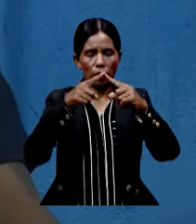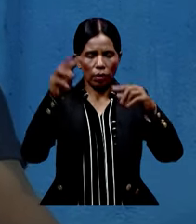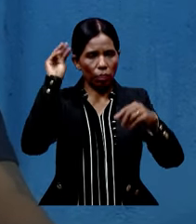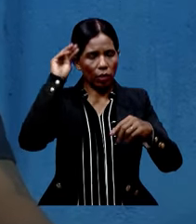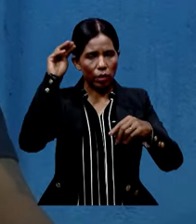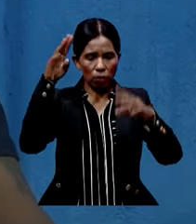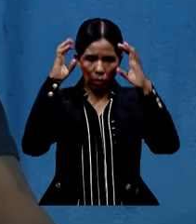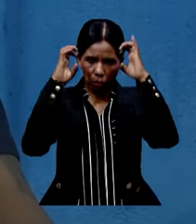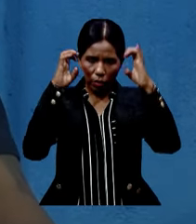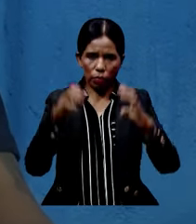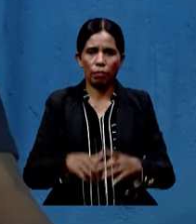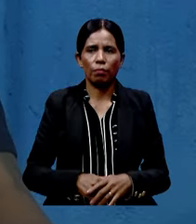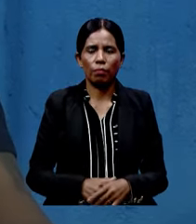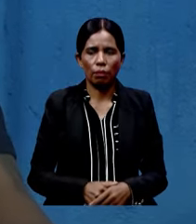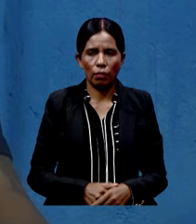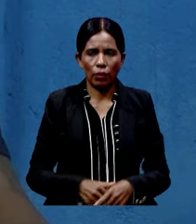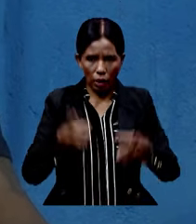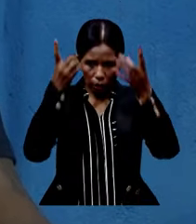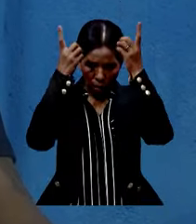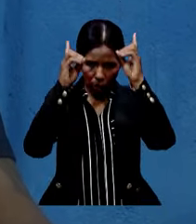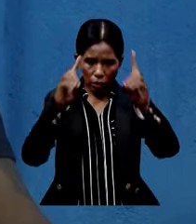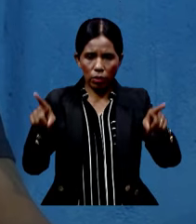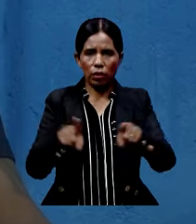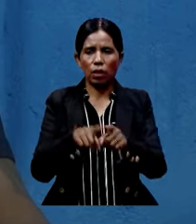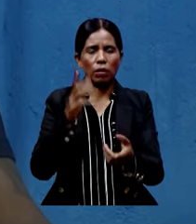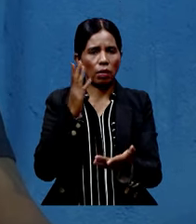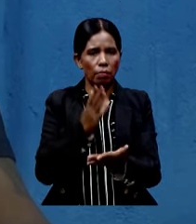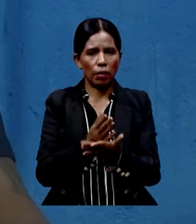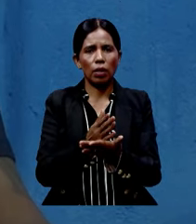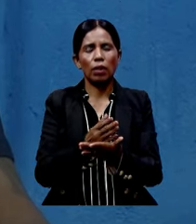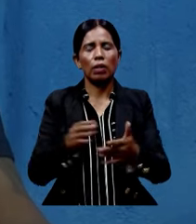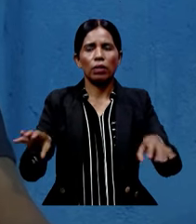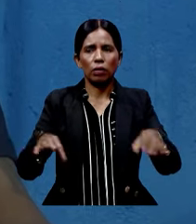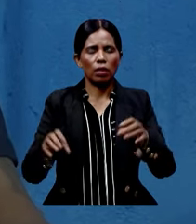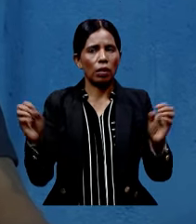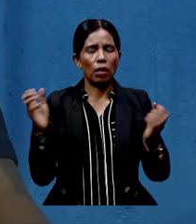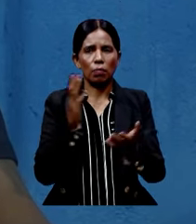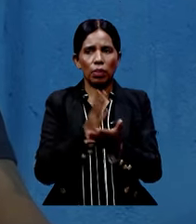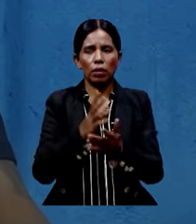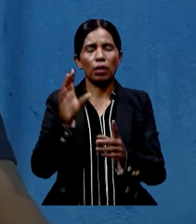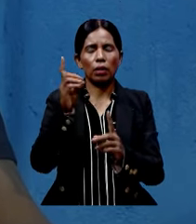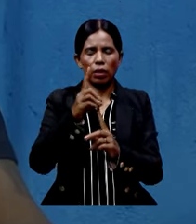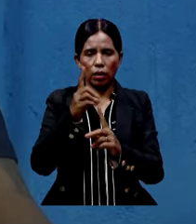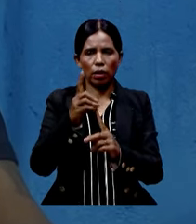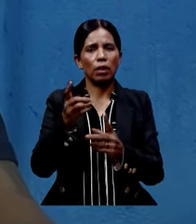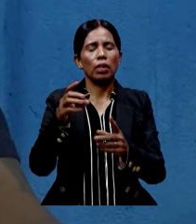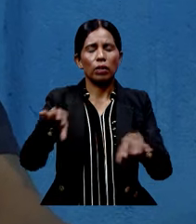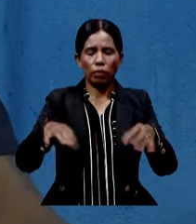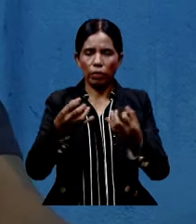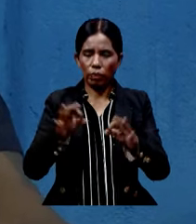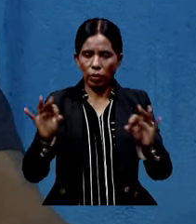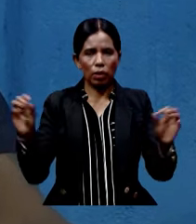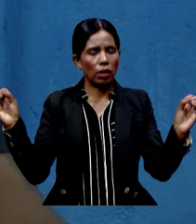Ministério da Educação. No decisão Sira Hanesan Hapara, o la Hapara, mebe contrato remata depois la ia